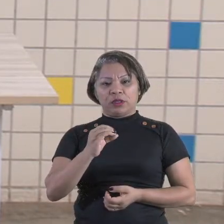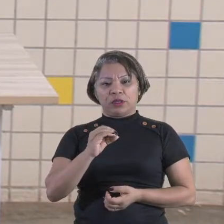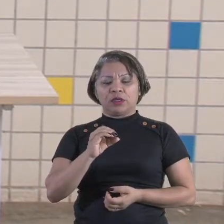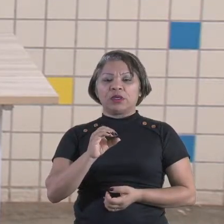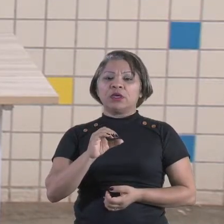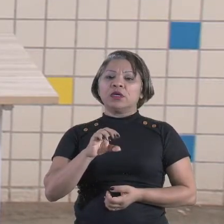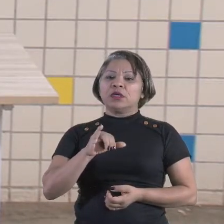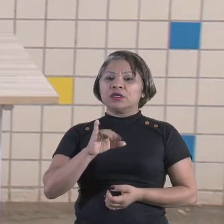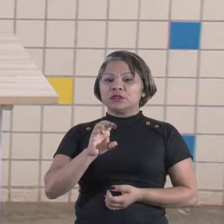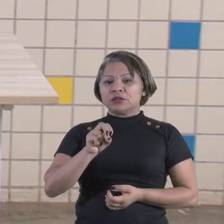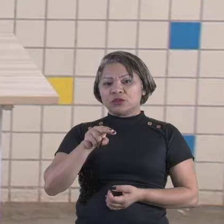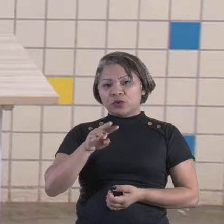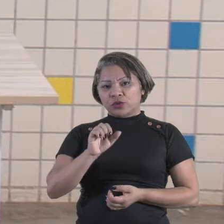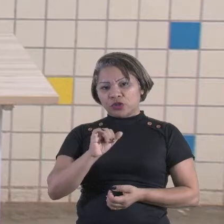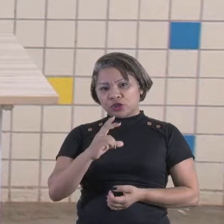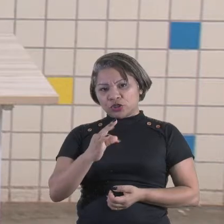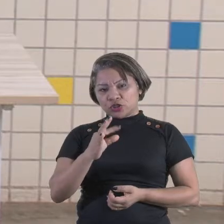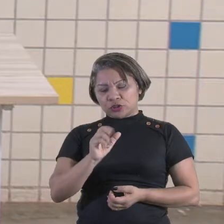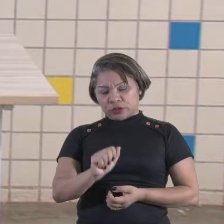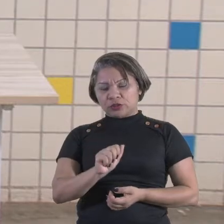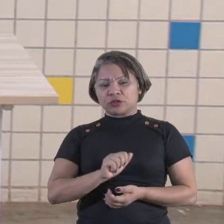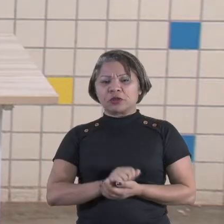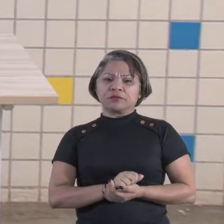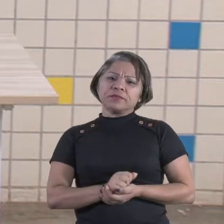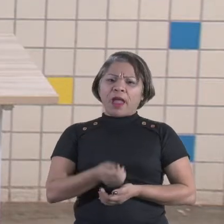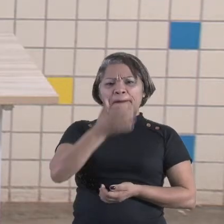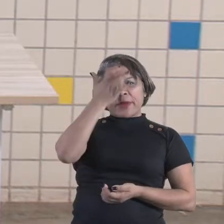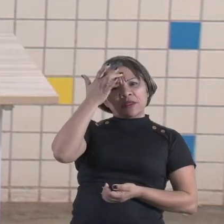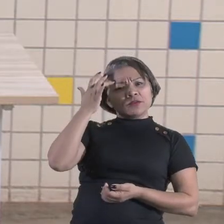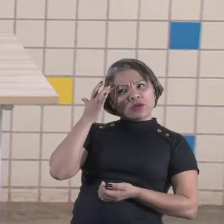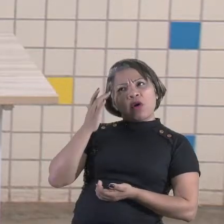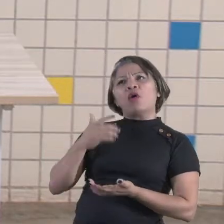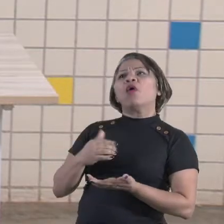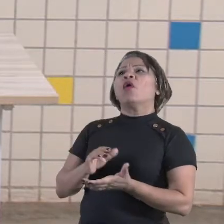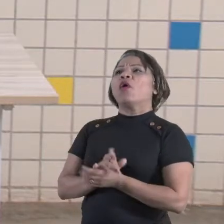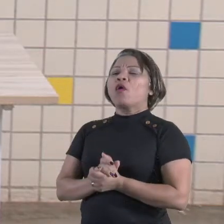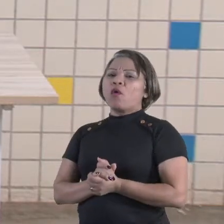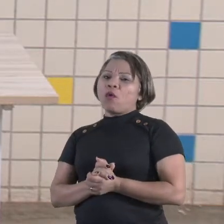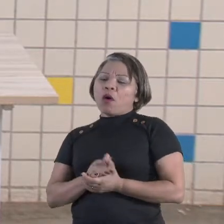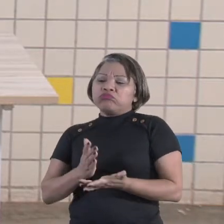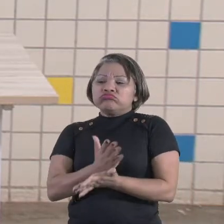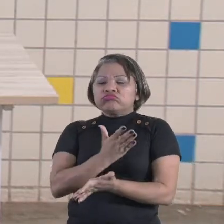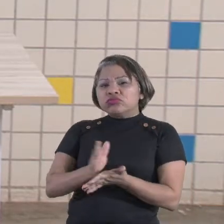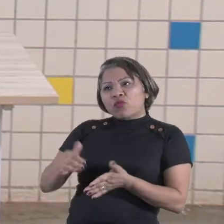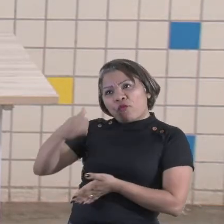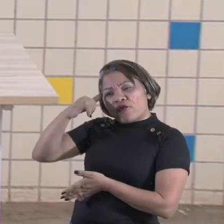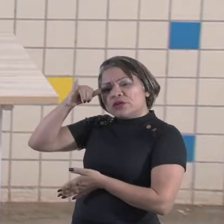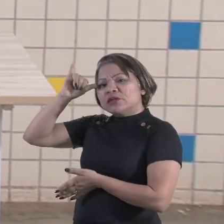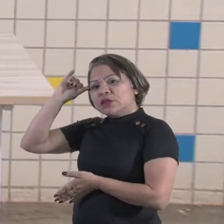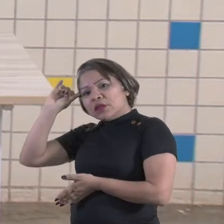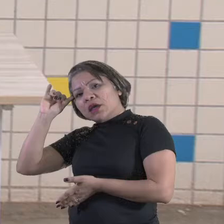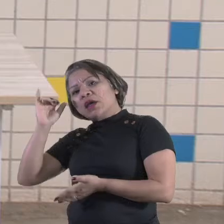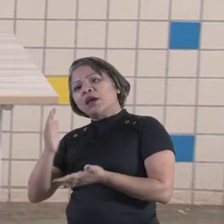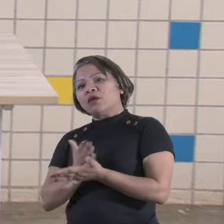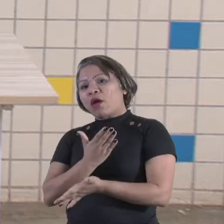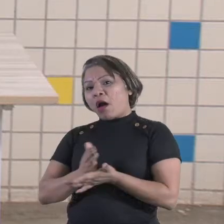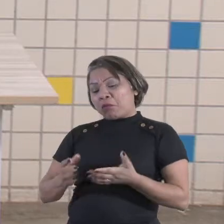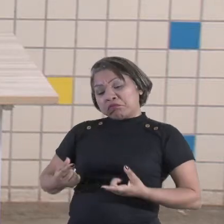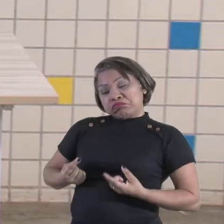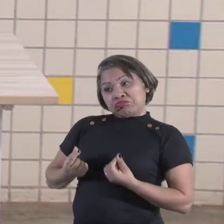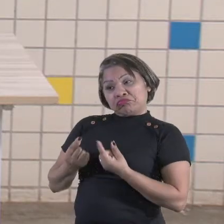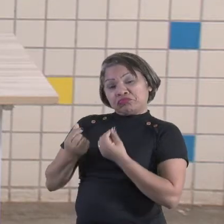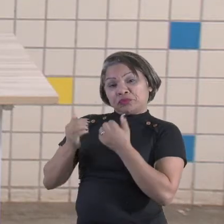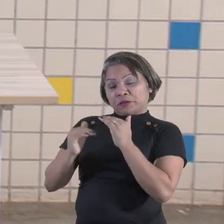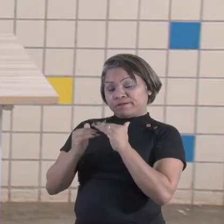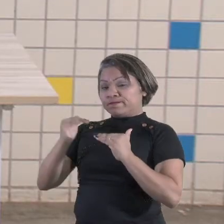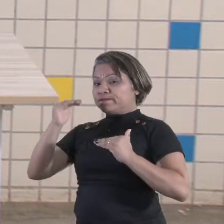pessoas algumas pessoas de classe mais altas, alguns fazendeiros que desistiam da